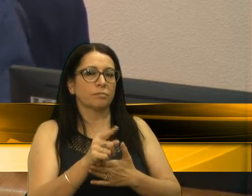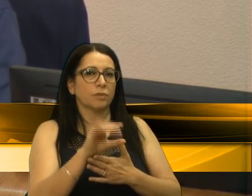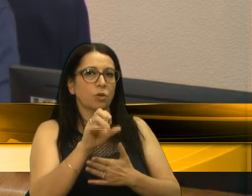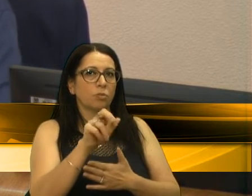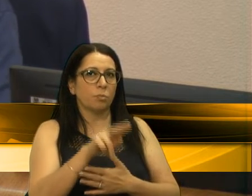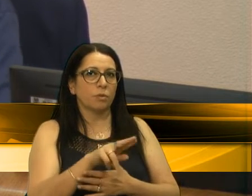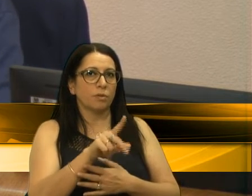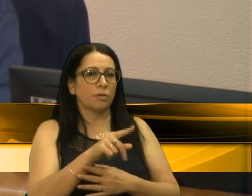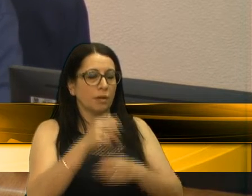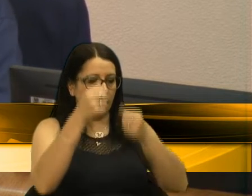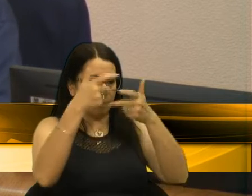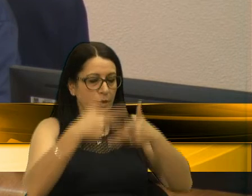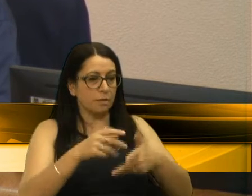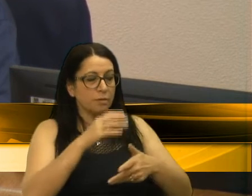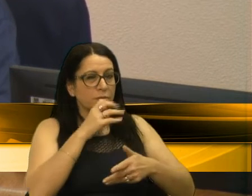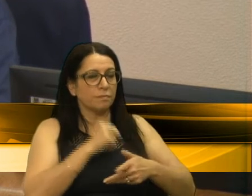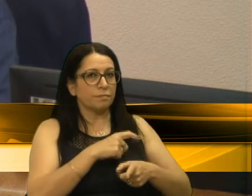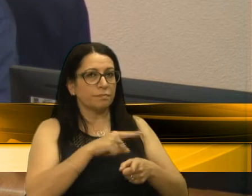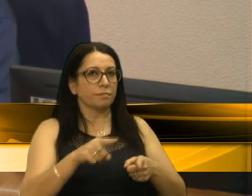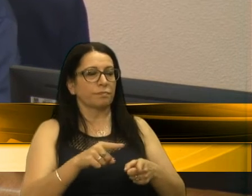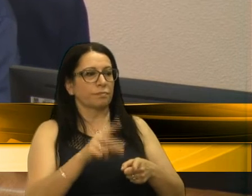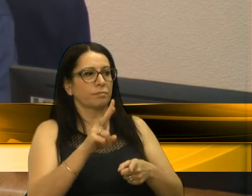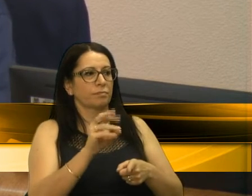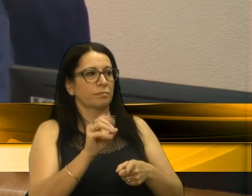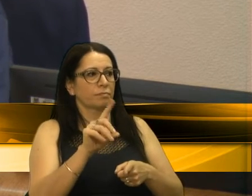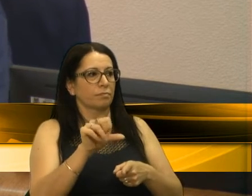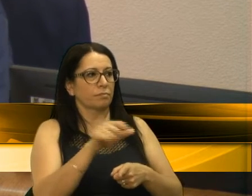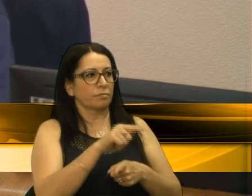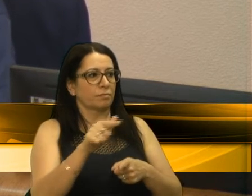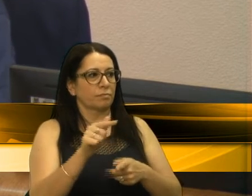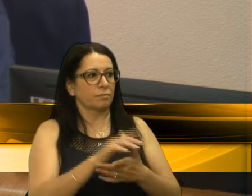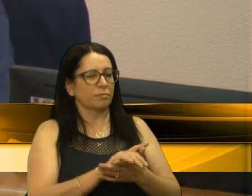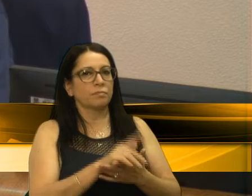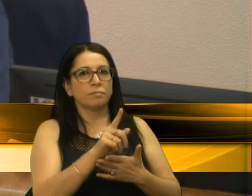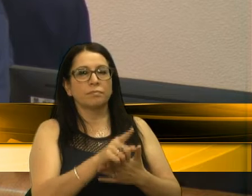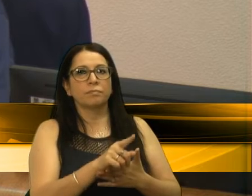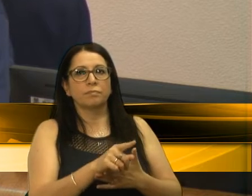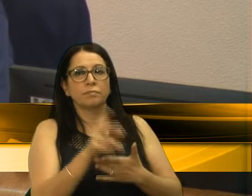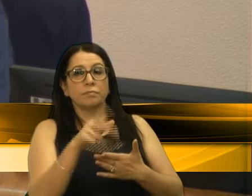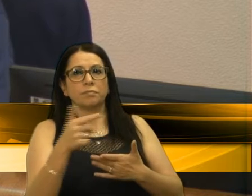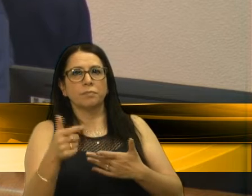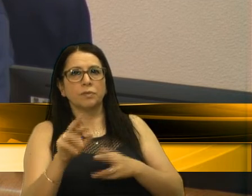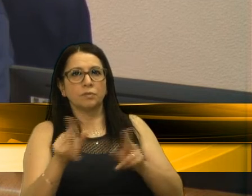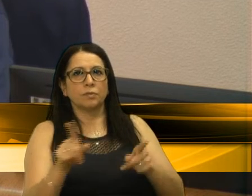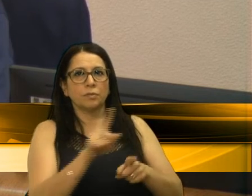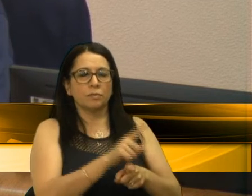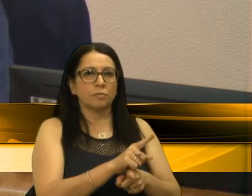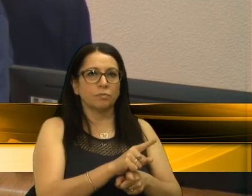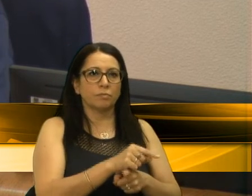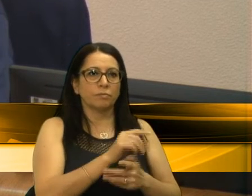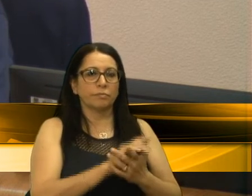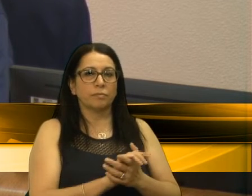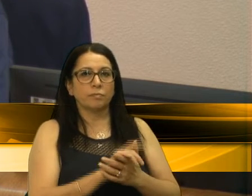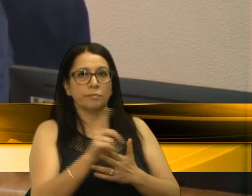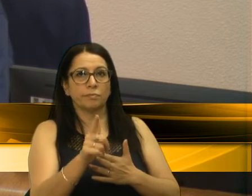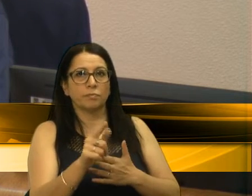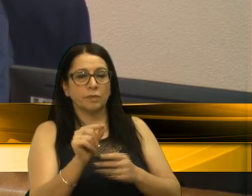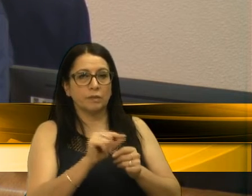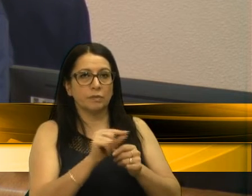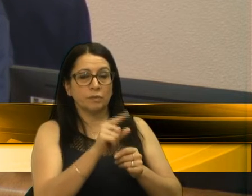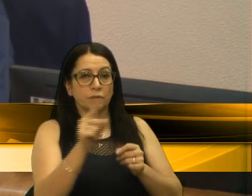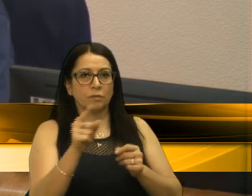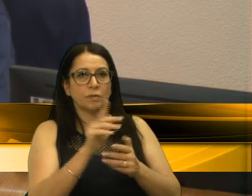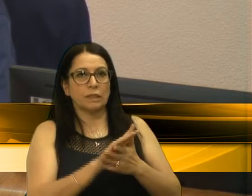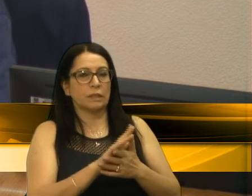Silva Neto, a bênção dos freis, neste ano de 2019, ela teve um trâmite um pouco diferente. Ela chegou via protocolo geral urbanismo, porém, como a